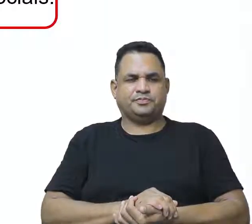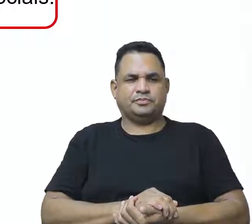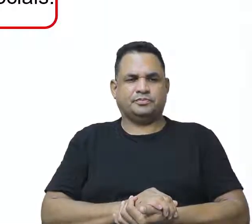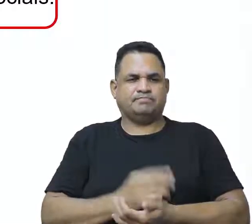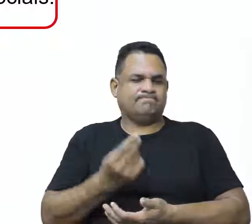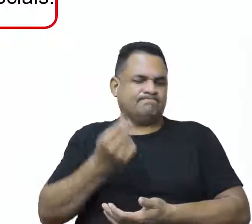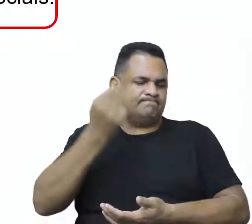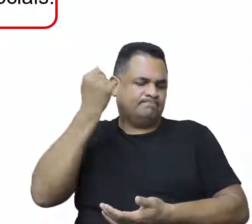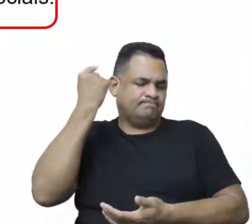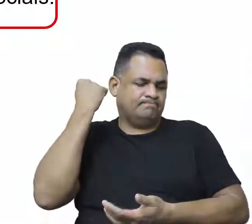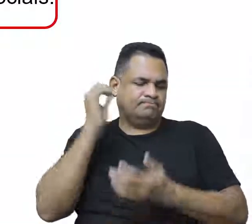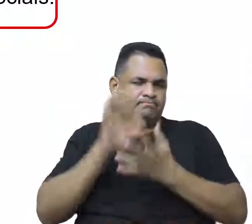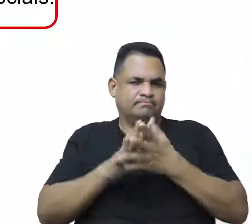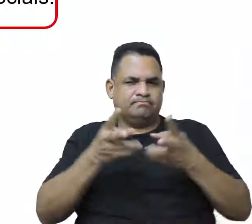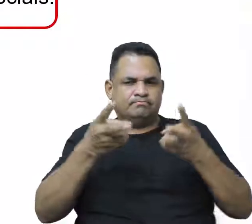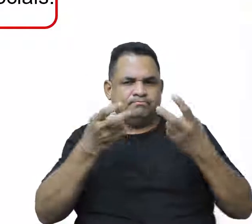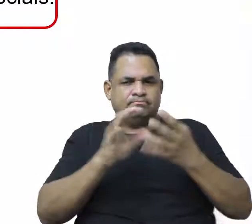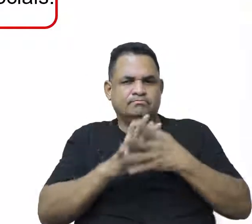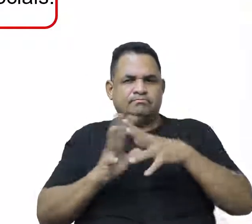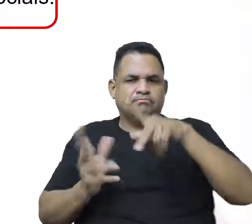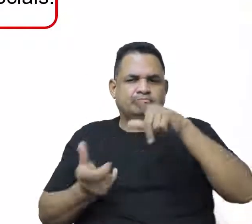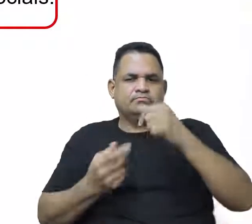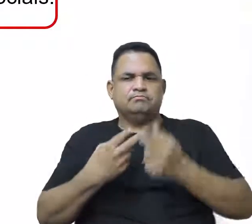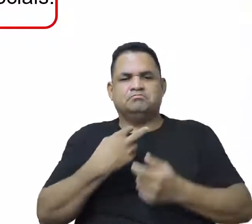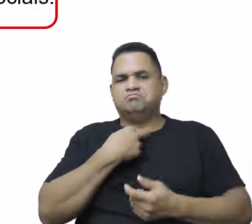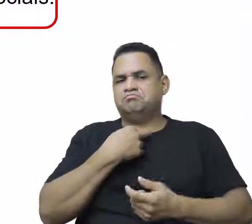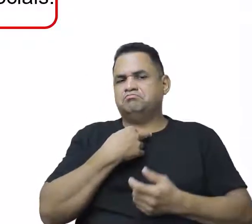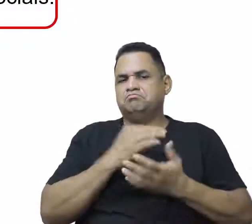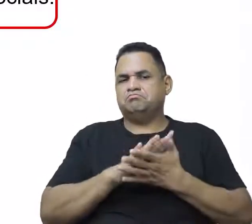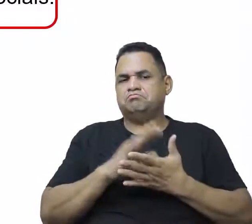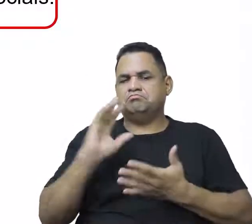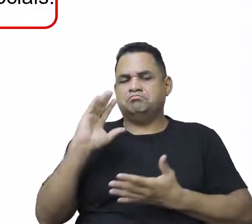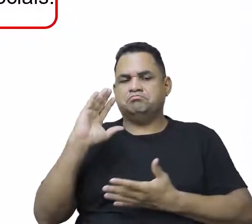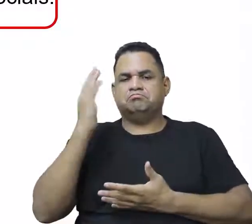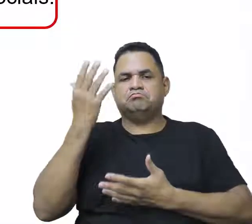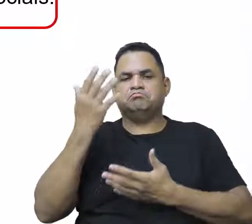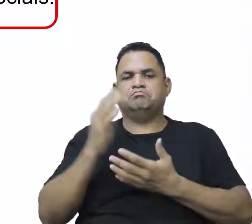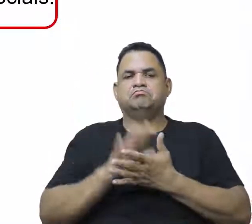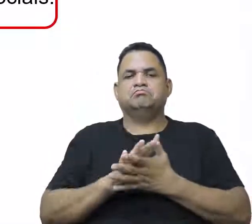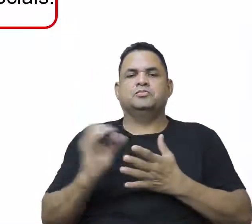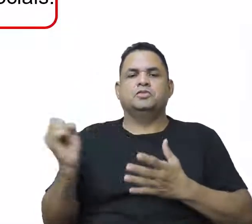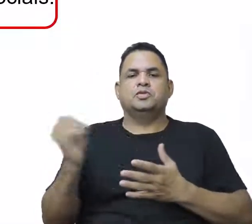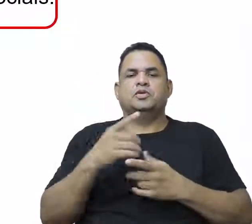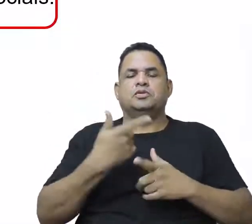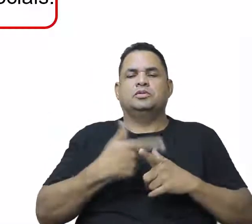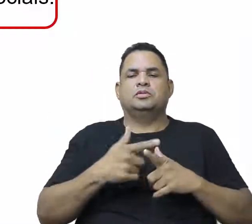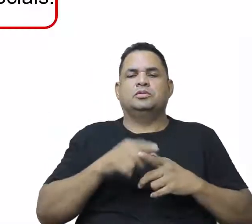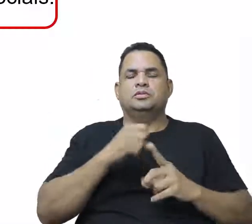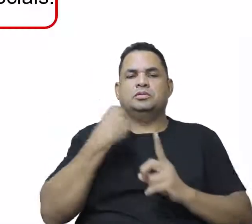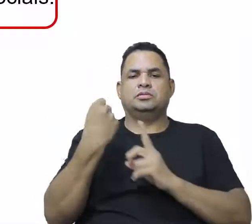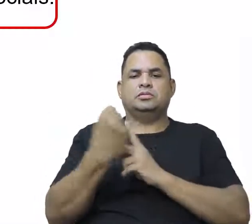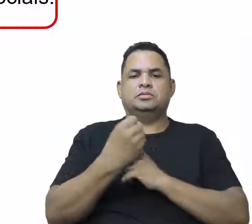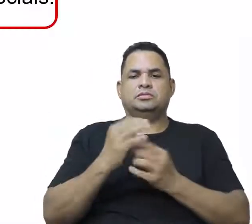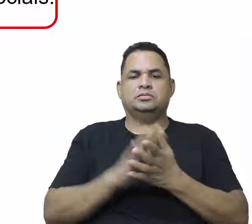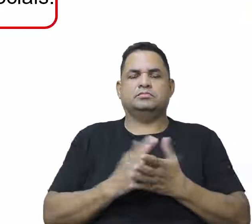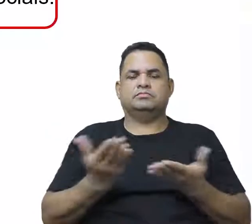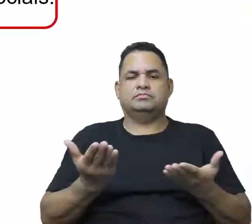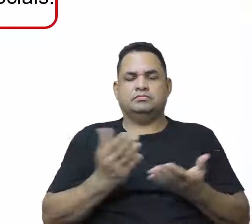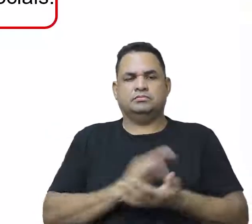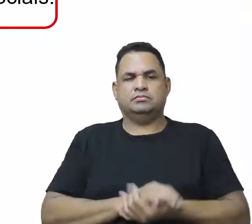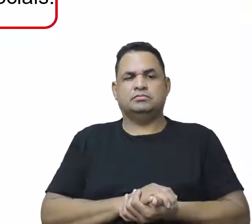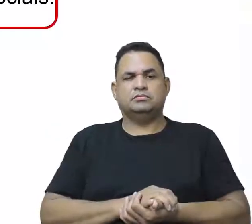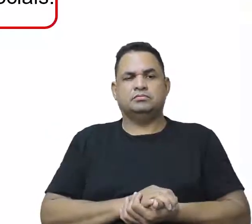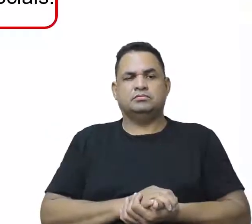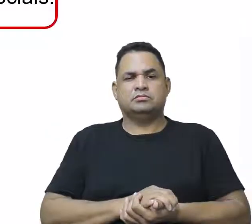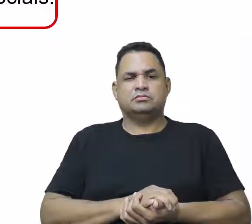ver o mundo não mais podia solucionar os novos problemas sociais. Então, ele está pedindo para associar com as mudanças que